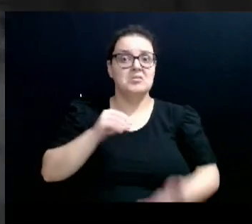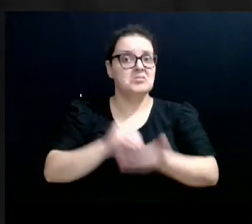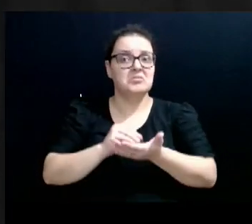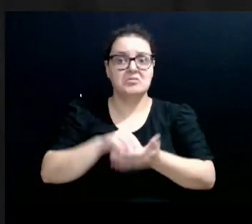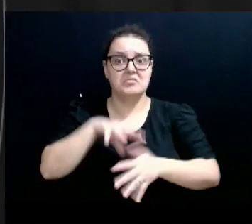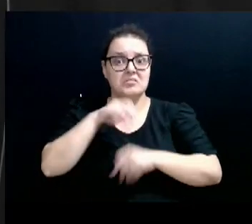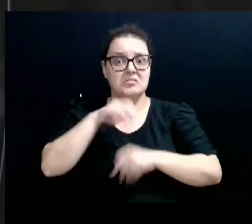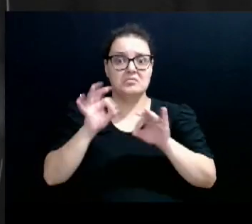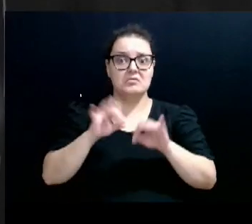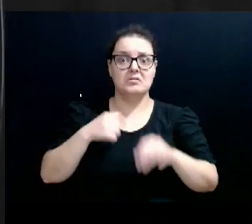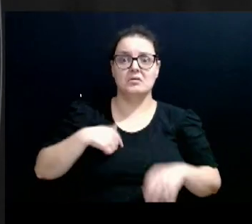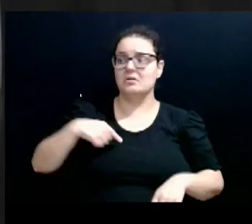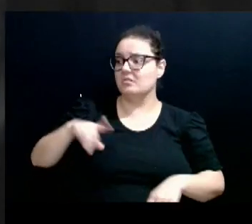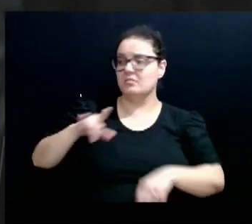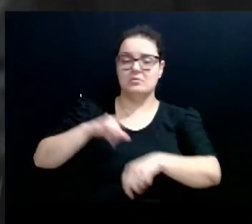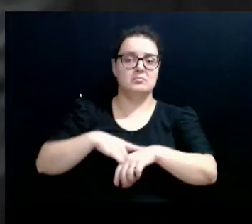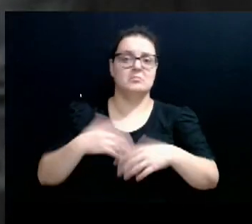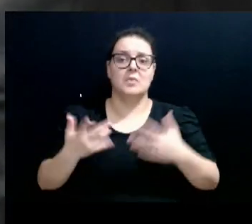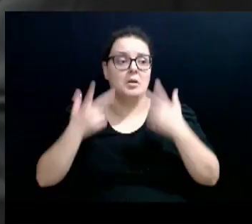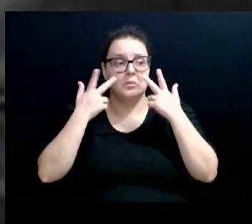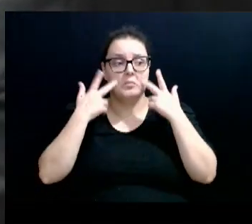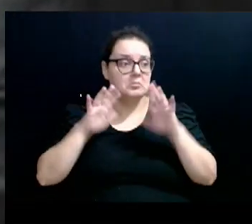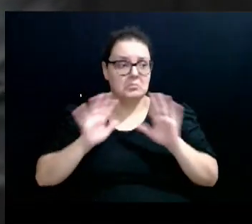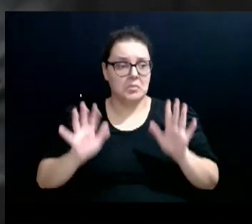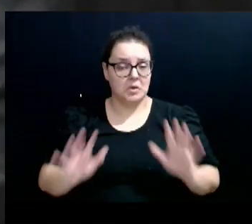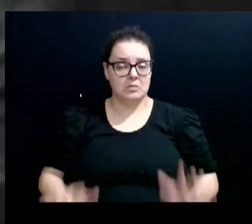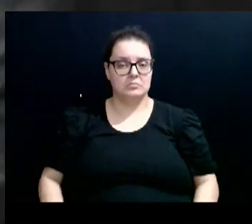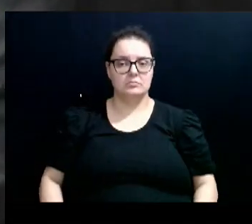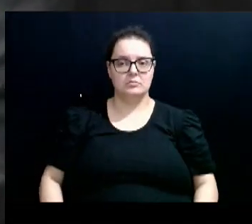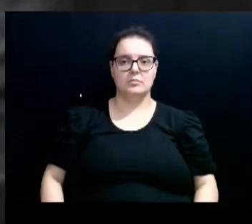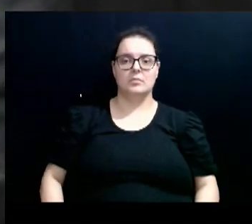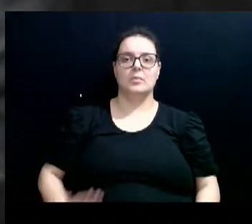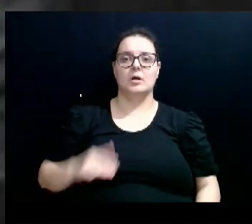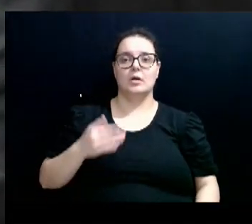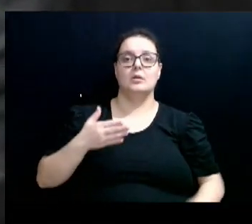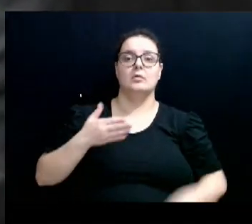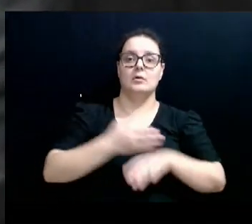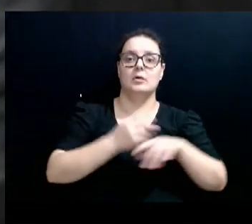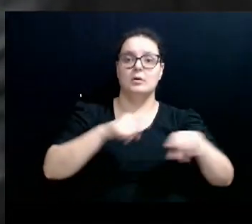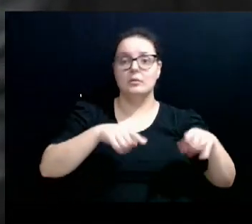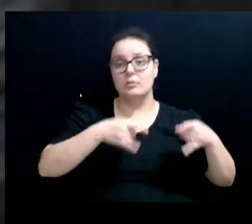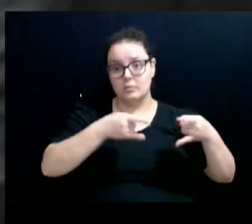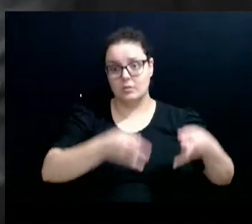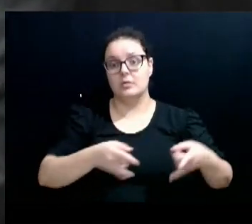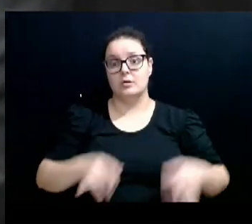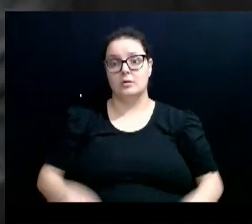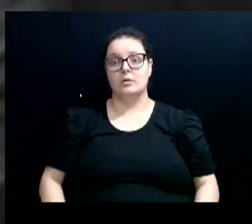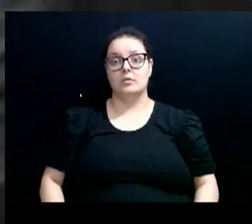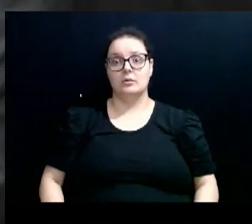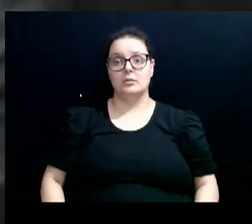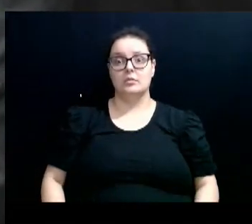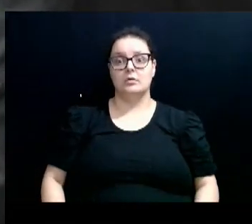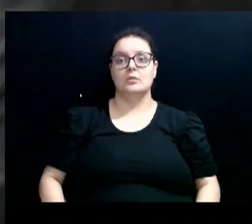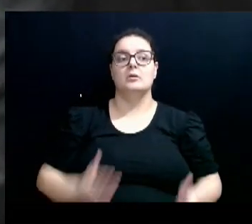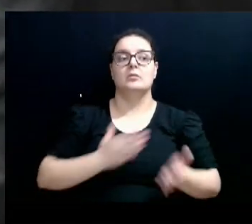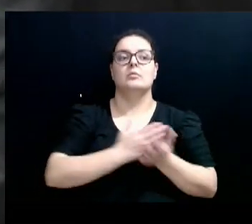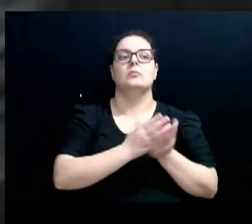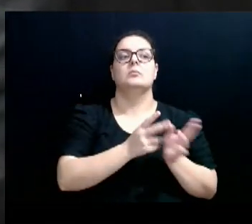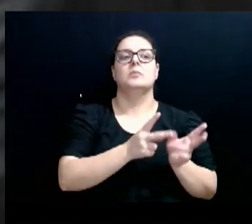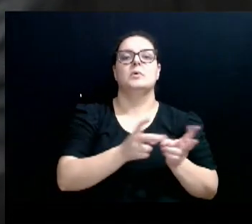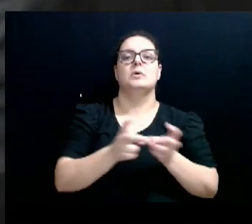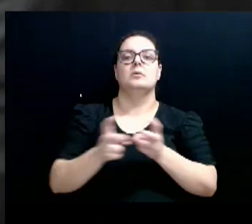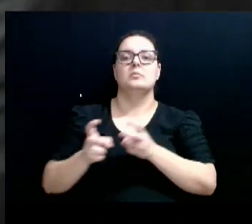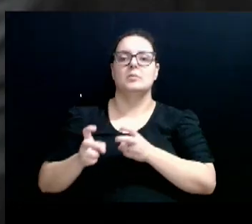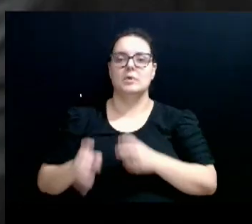banheiro, tá, sabe, numa boa. Aí, quando eu fui pro quarto, e eu comecei a observar que eu não estava